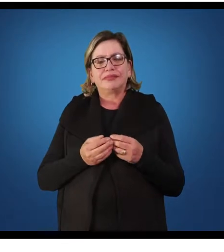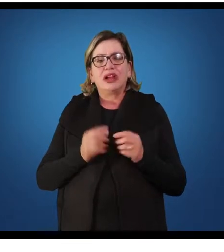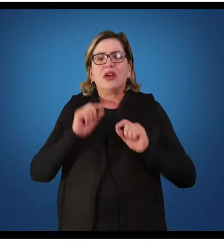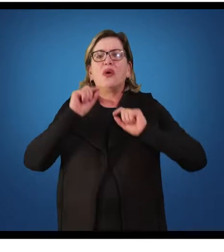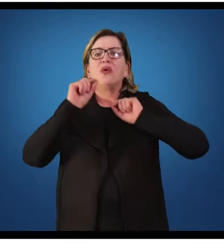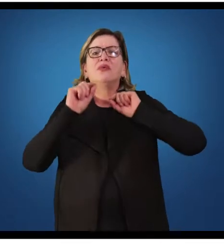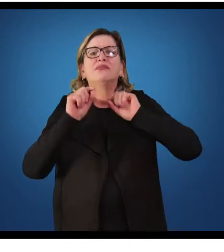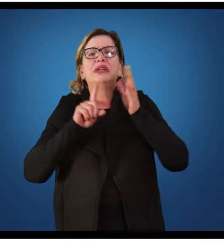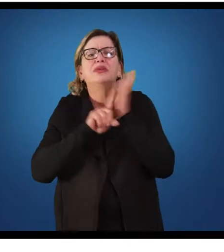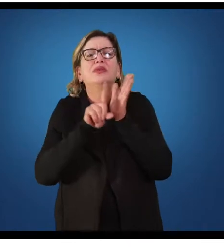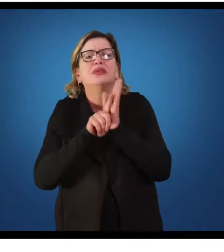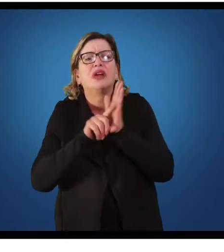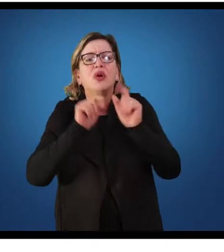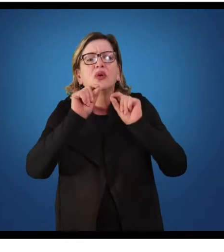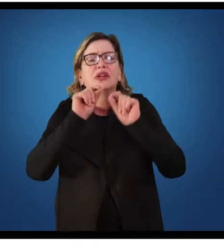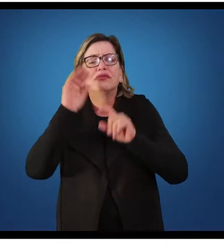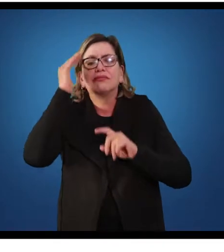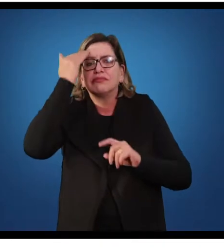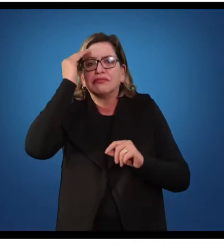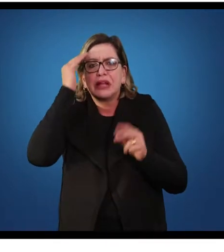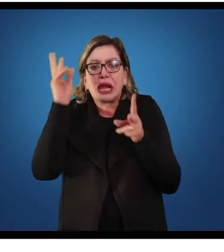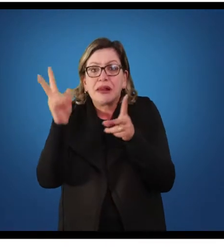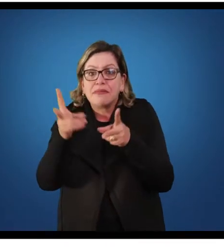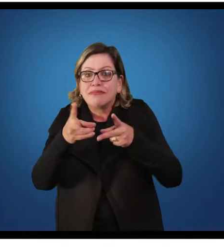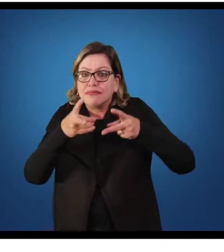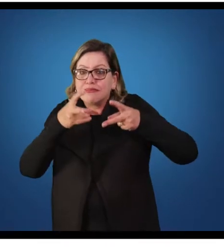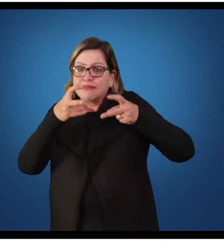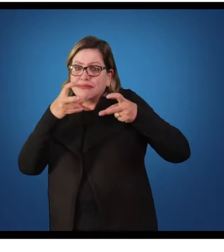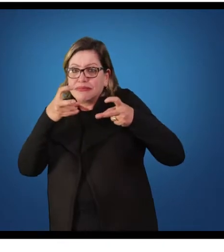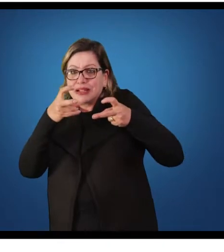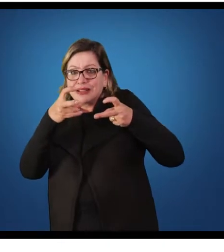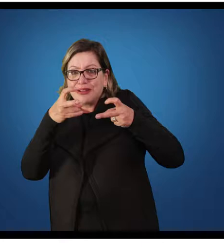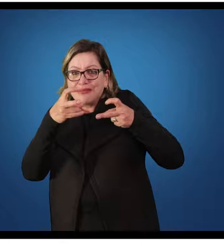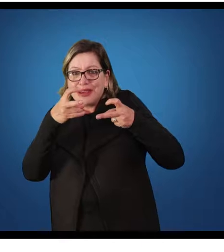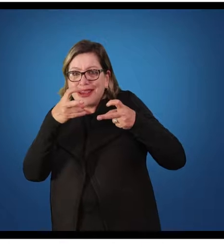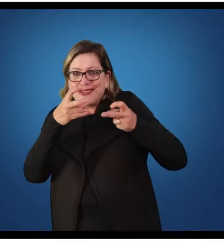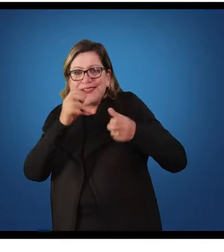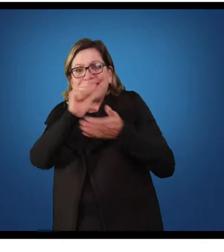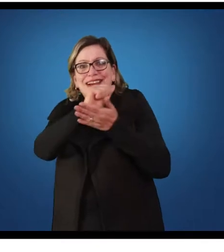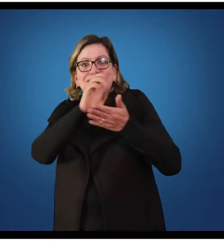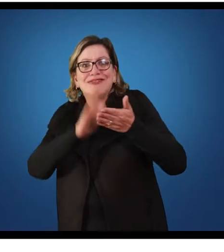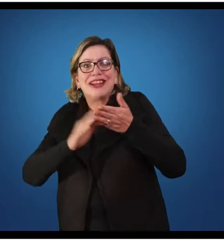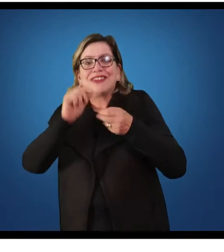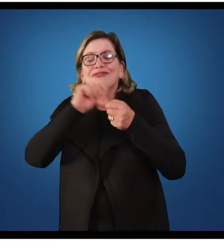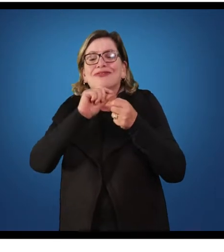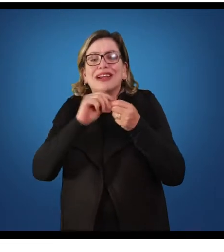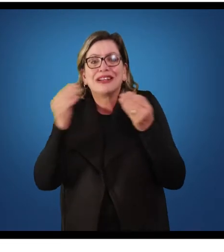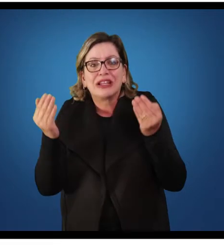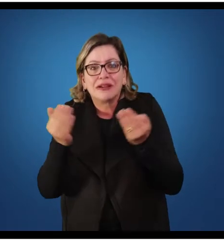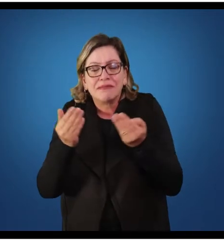O que vocês entenderam aqui, perceberam dessa evolução feita aqui na quadra?